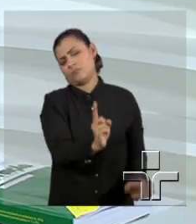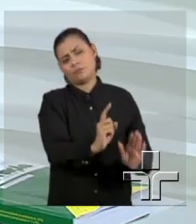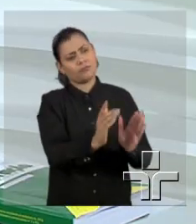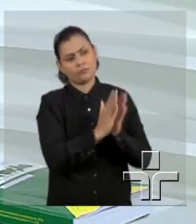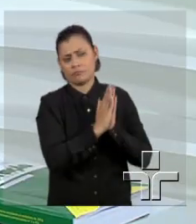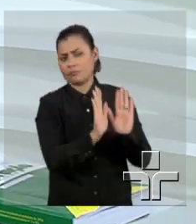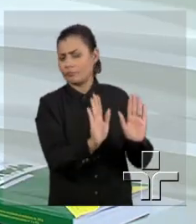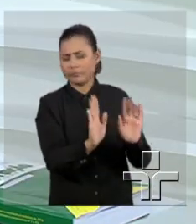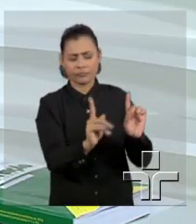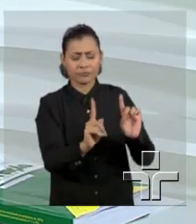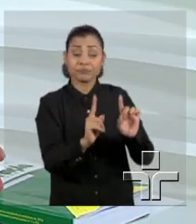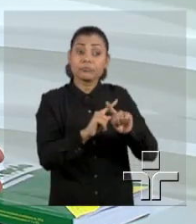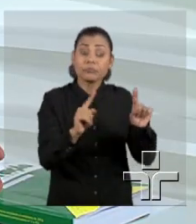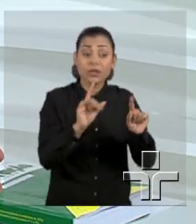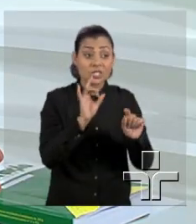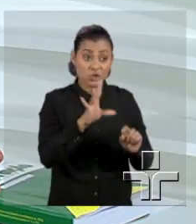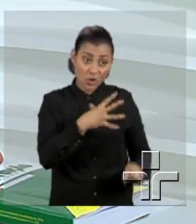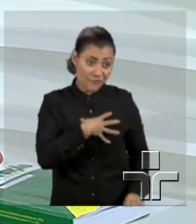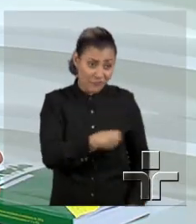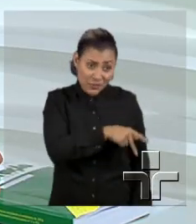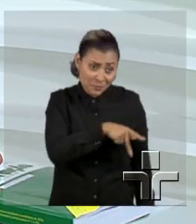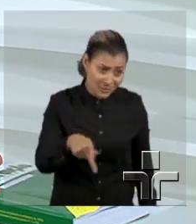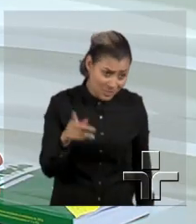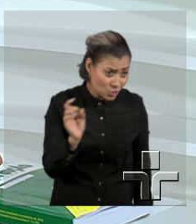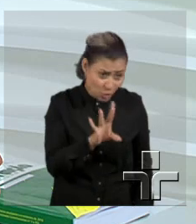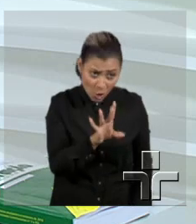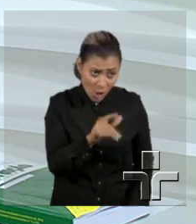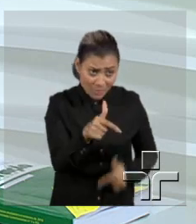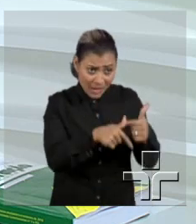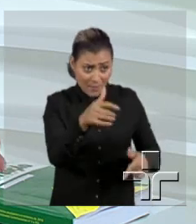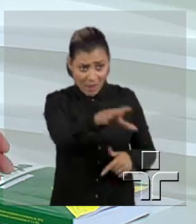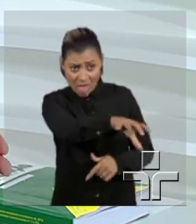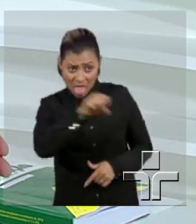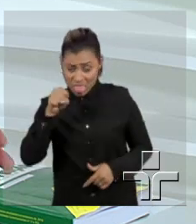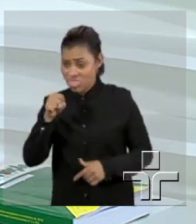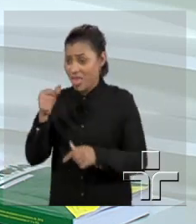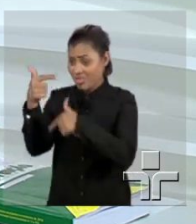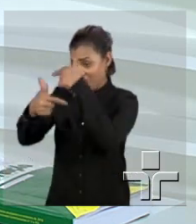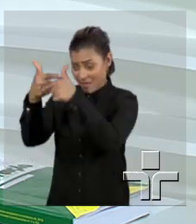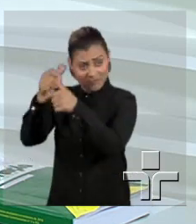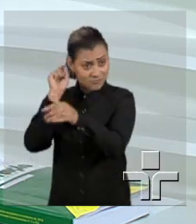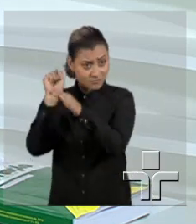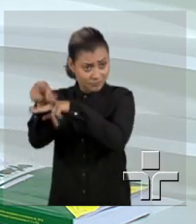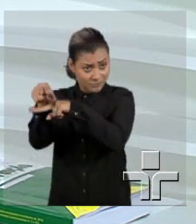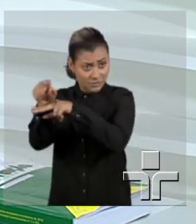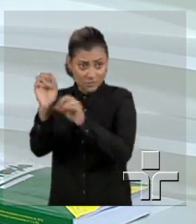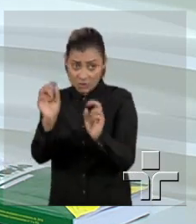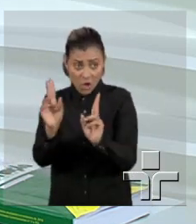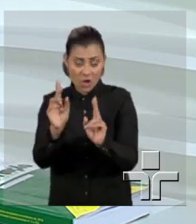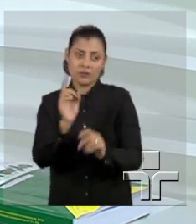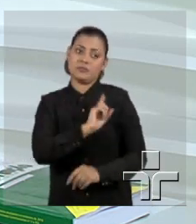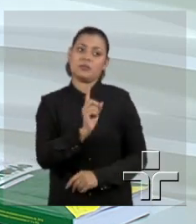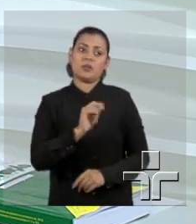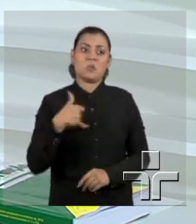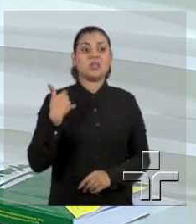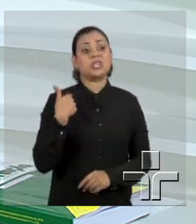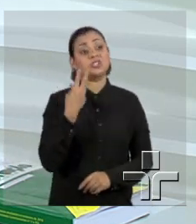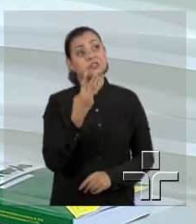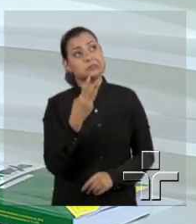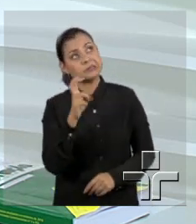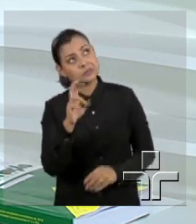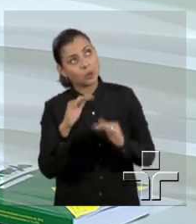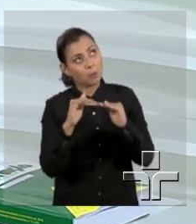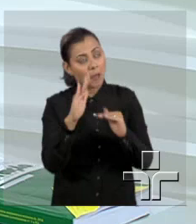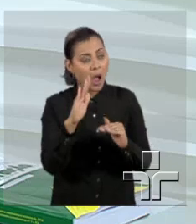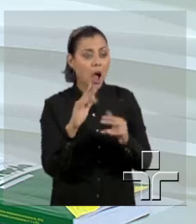apenas ponderando que não basta ser filho do presidente, né? Não basta ter mais de 35 anos, aquelas condições. É